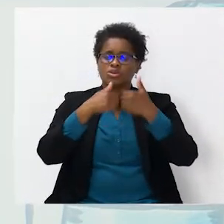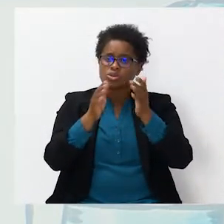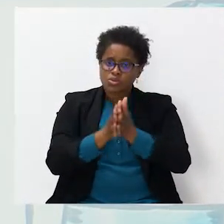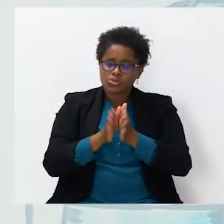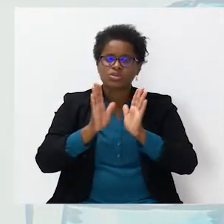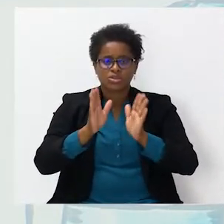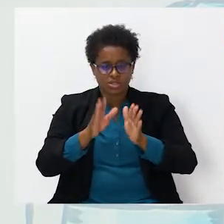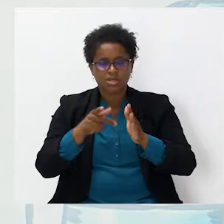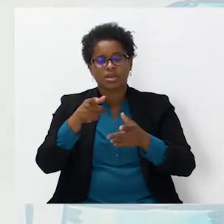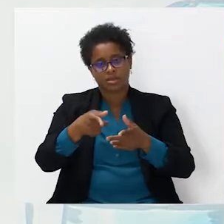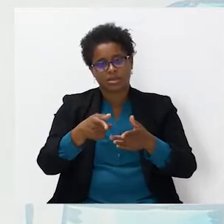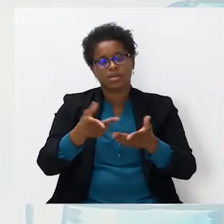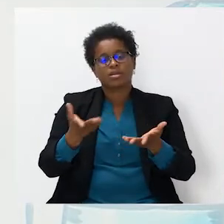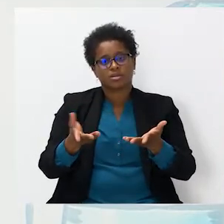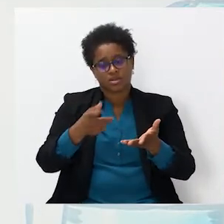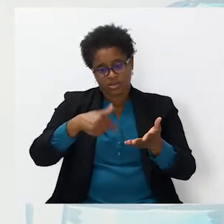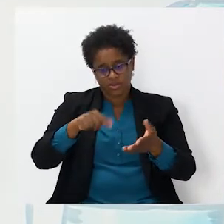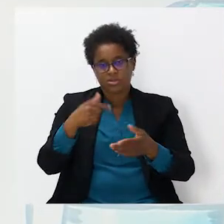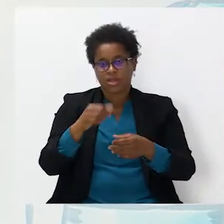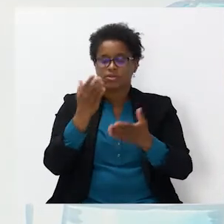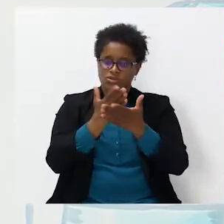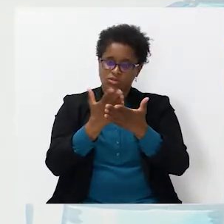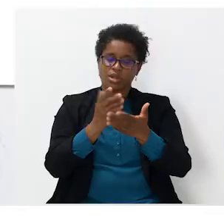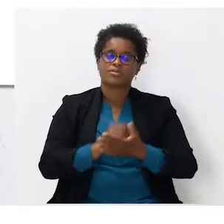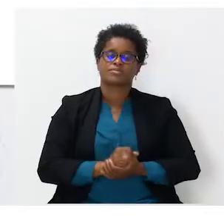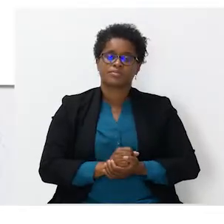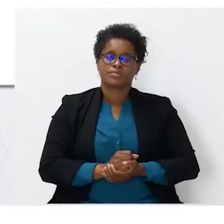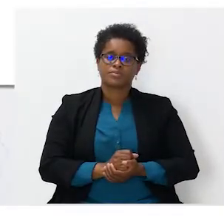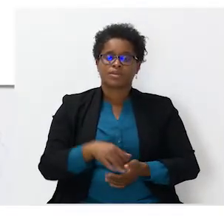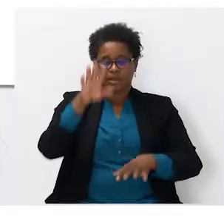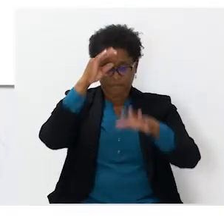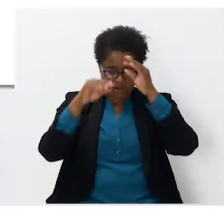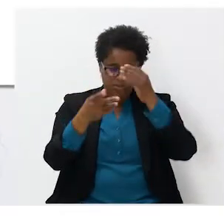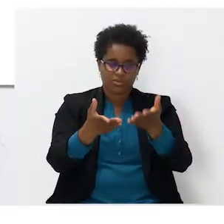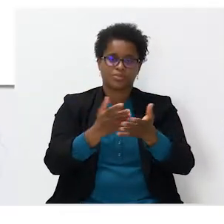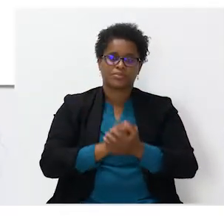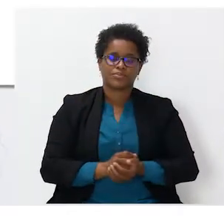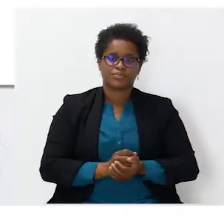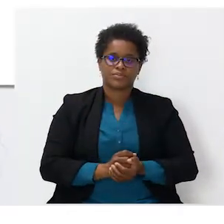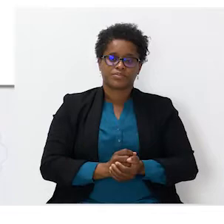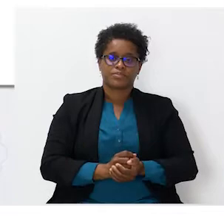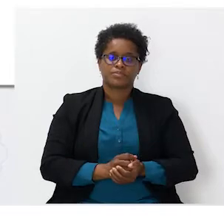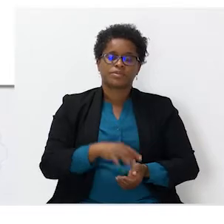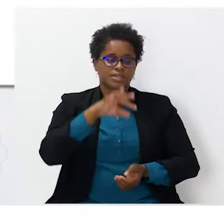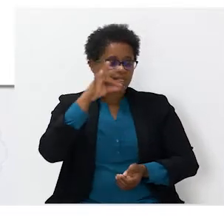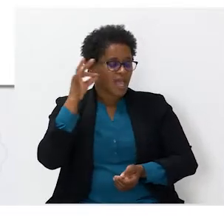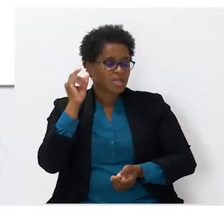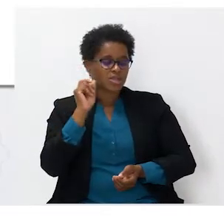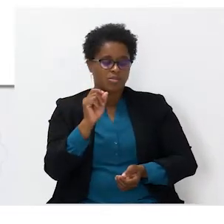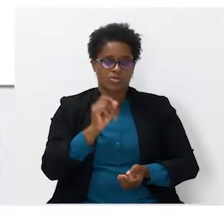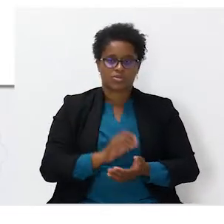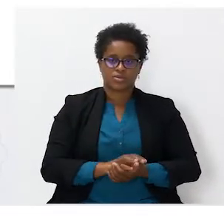tudo o que nós tivemos a estudar. Aprendam. Sinais de